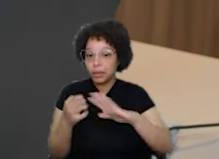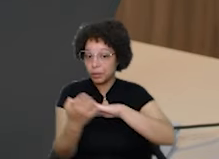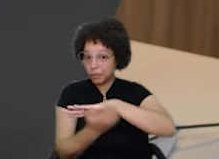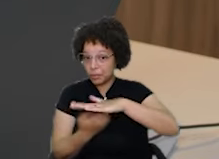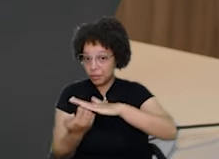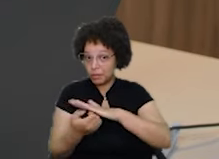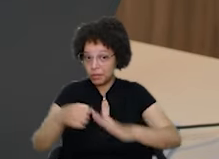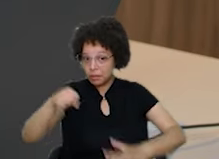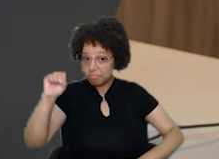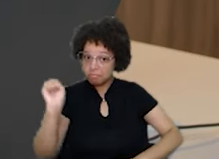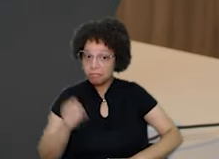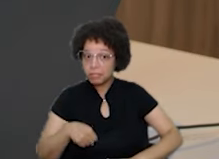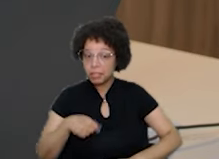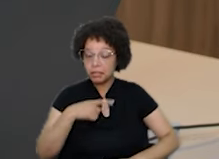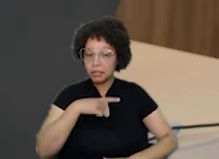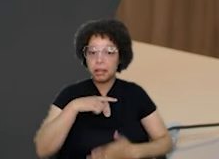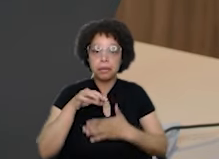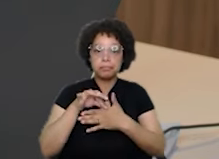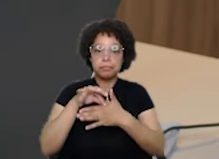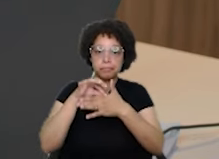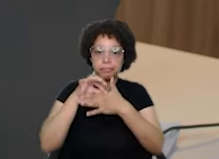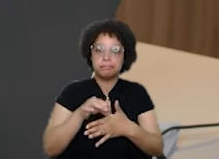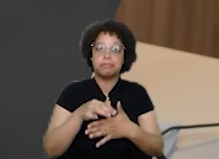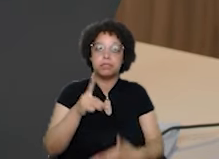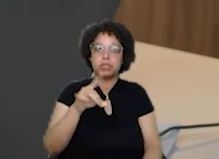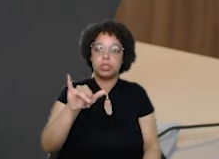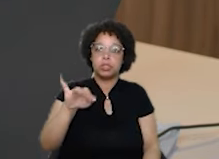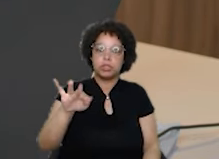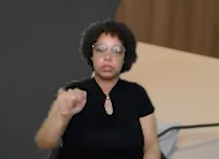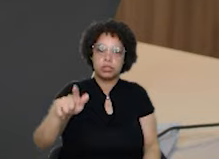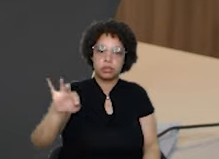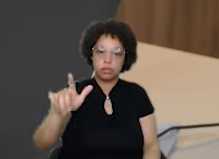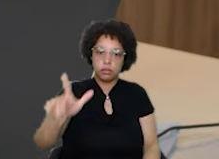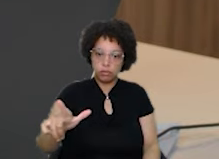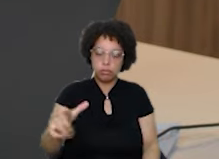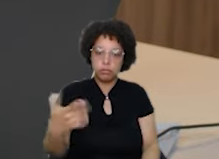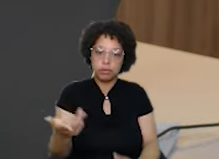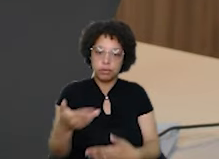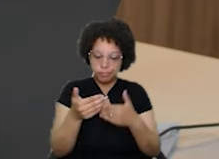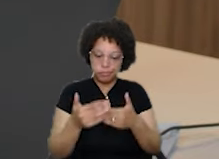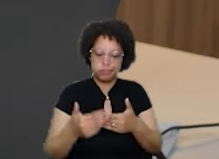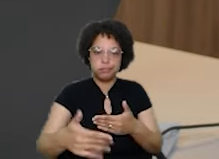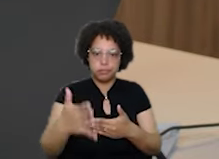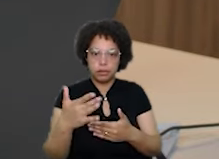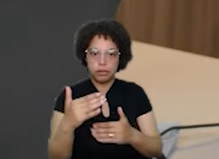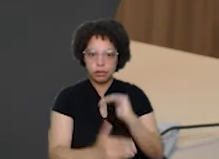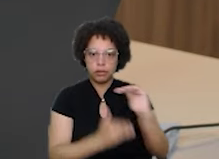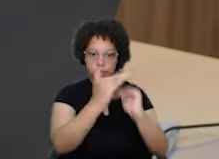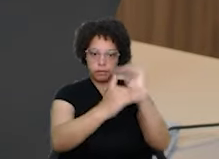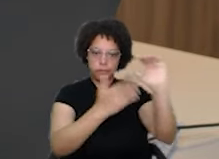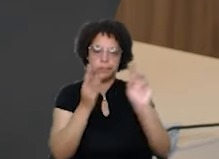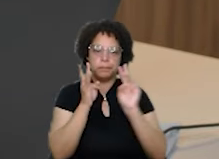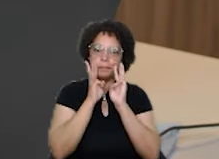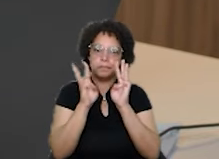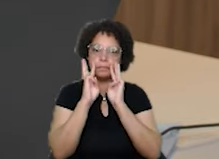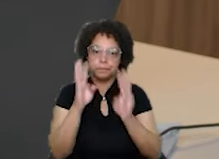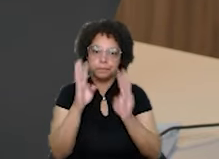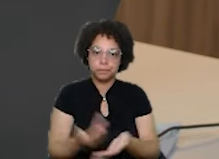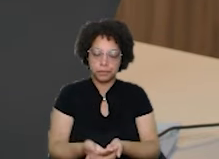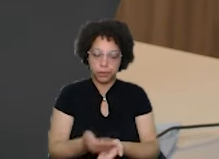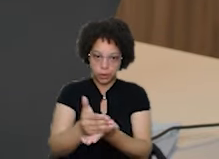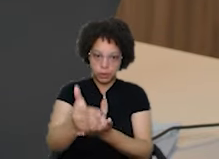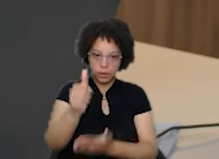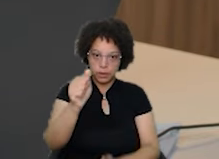Sim já tem uma presença digital e lógico A partir dessa presença que ela vai desenvolver o marketing digital vou começar também com